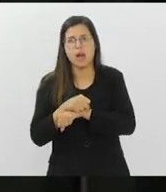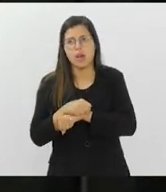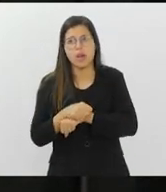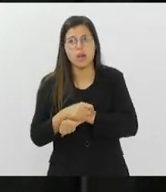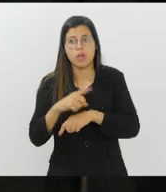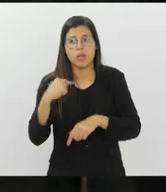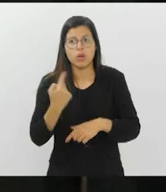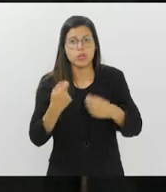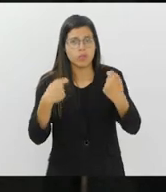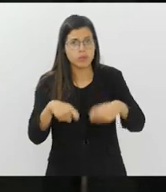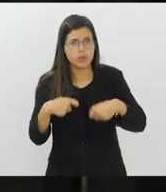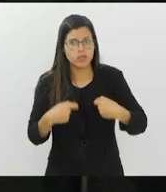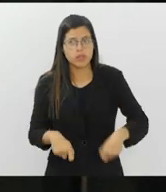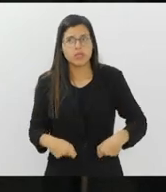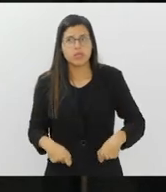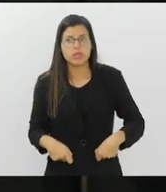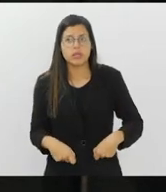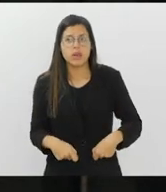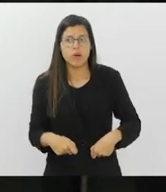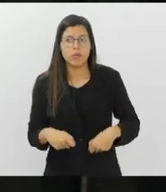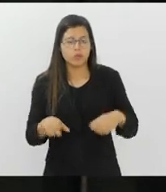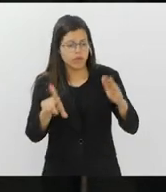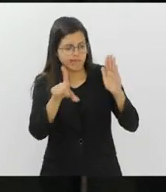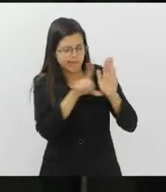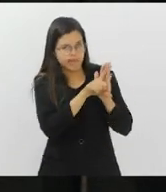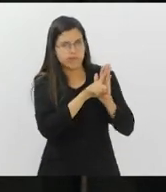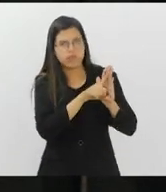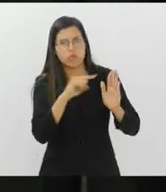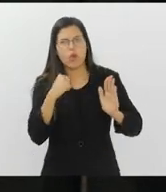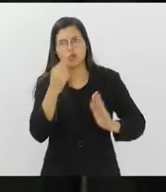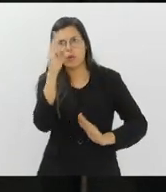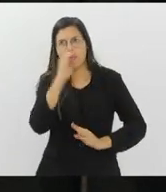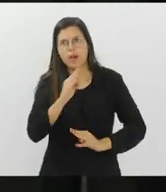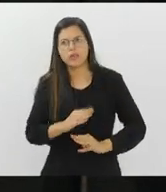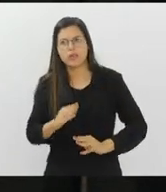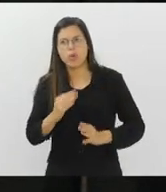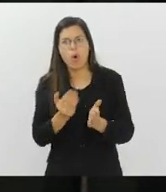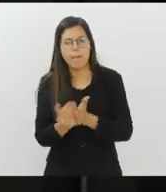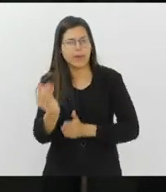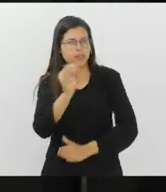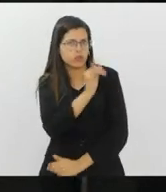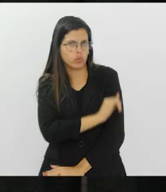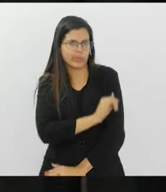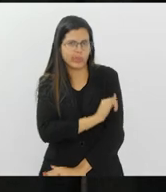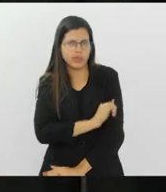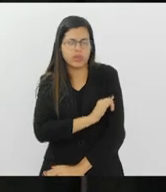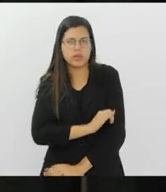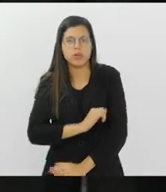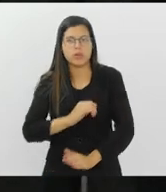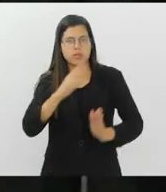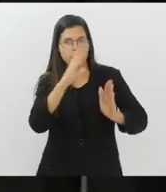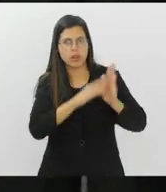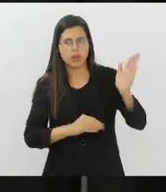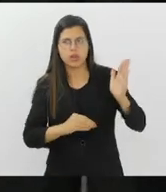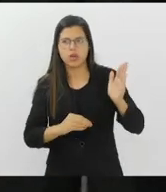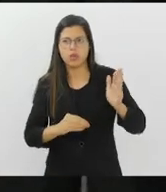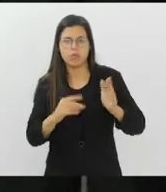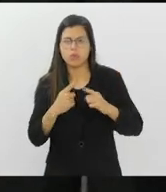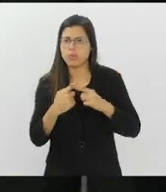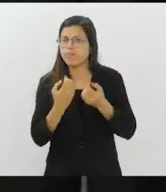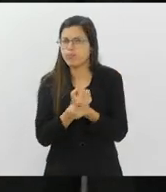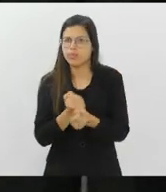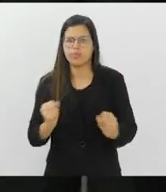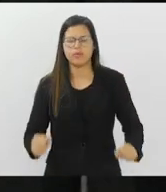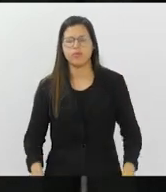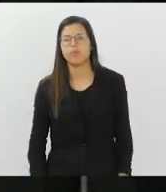A gente precisa moralizar o nosso país. E que seja pelo Rio de Janeiro dando exemplo, porque não tem como. E aí, quando eu voltei